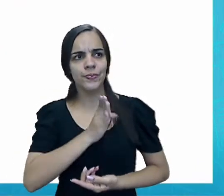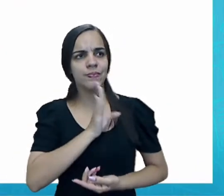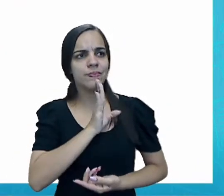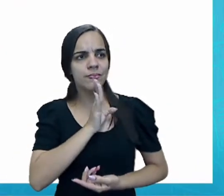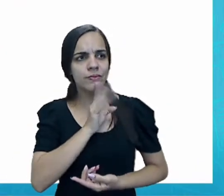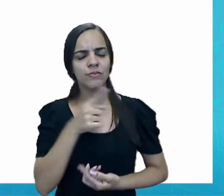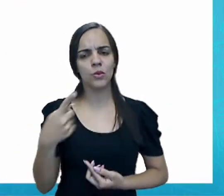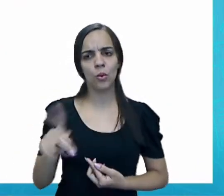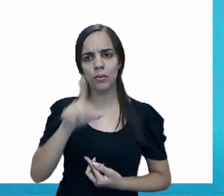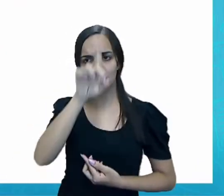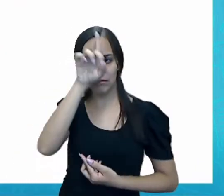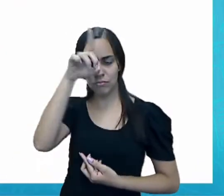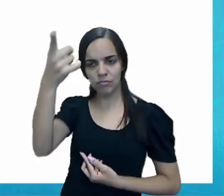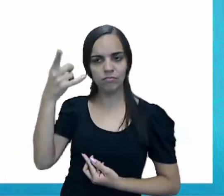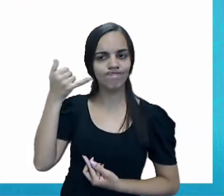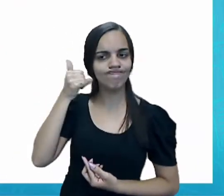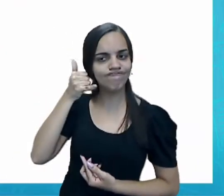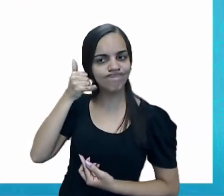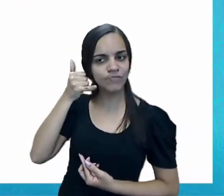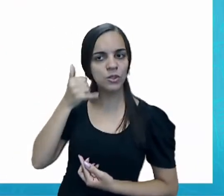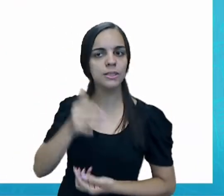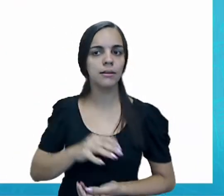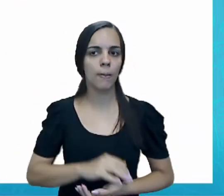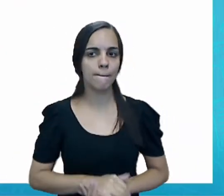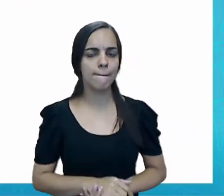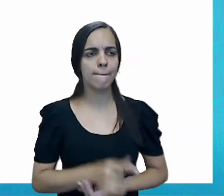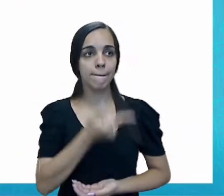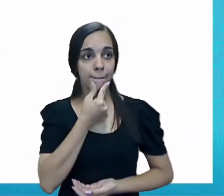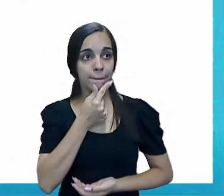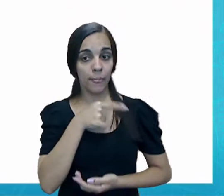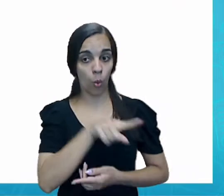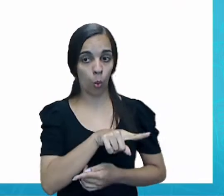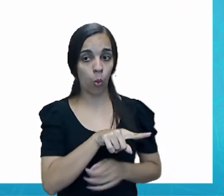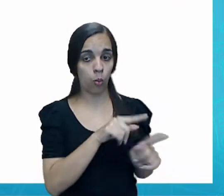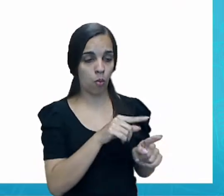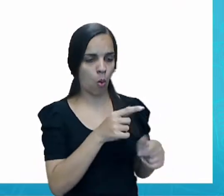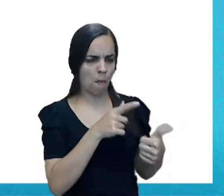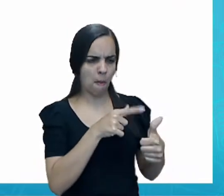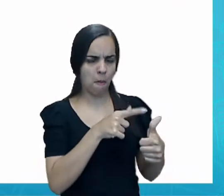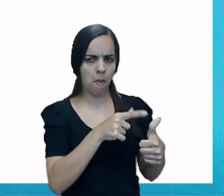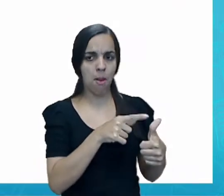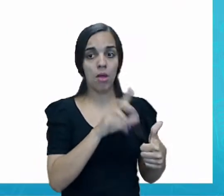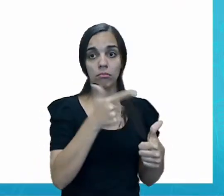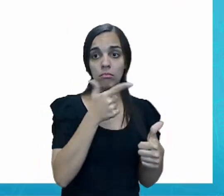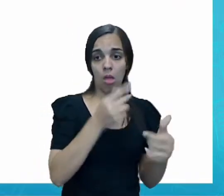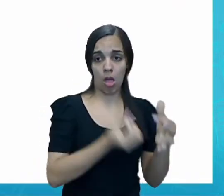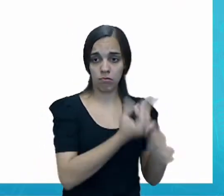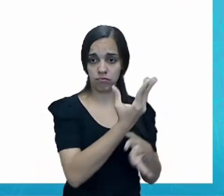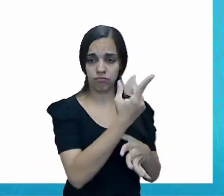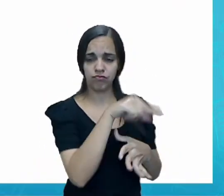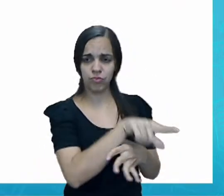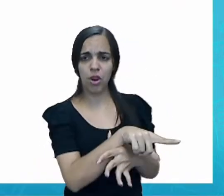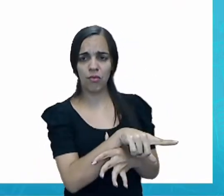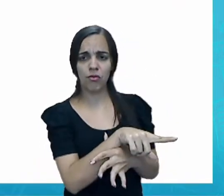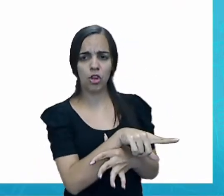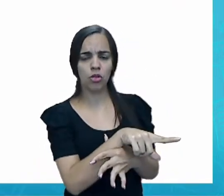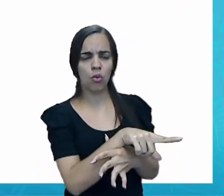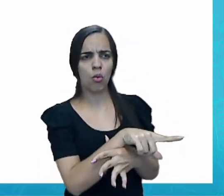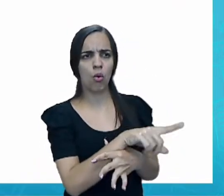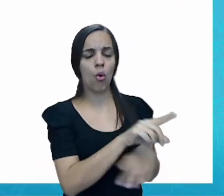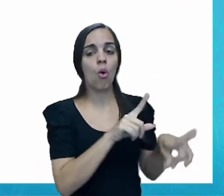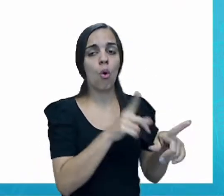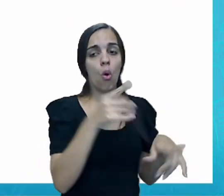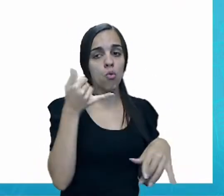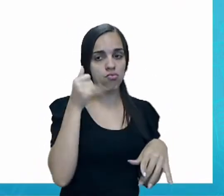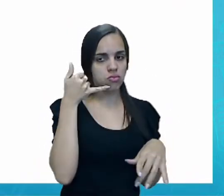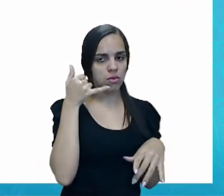como inventor do telefone, o Graham Bell, ele patenteou uma invenção do italiano Giuseppe